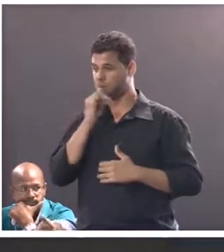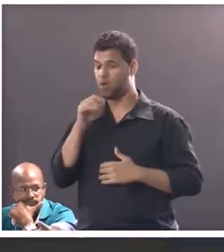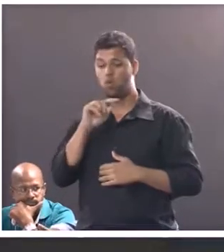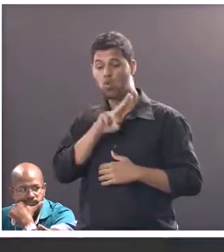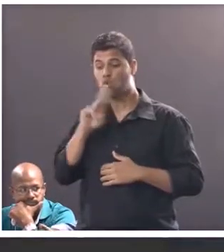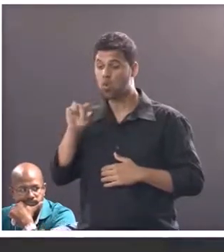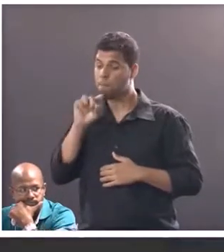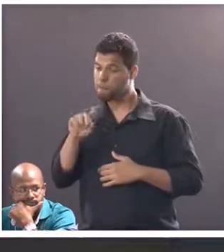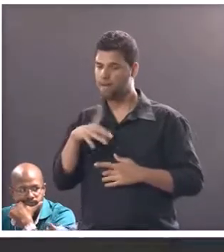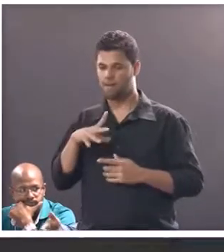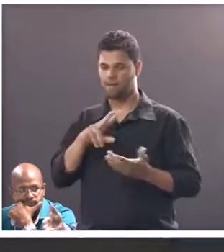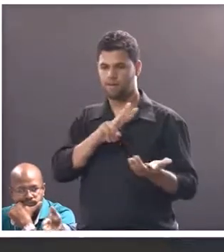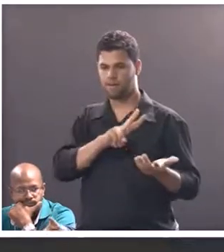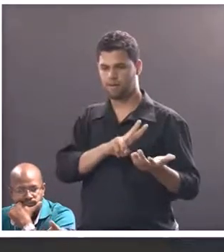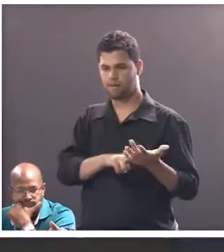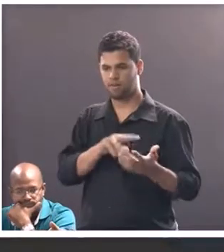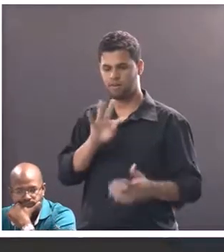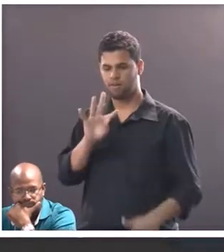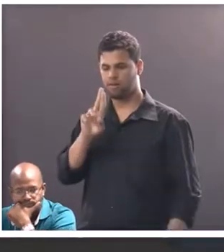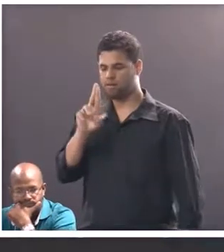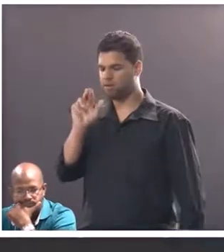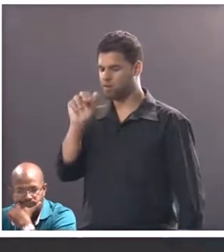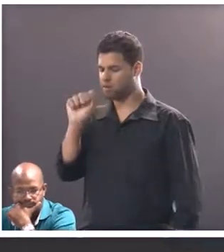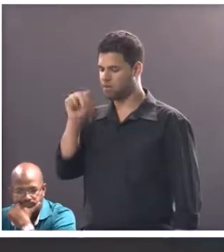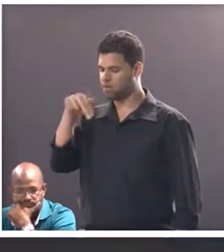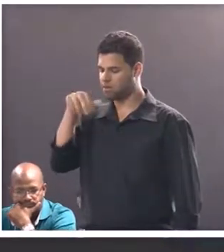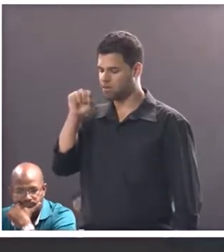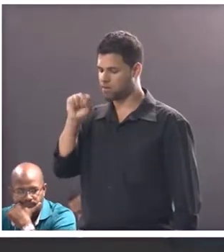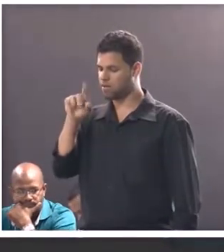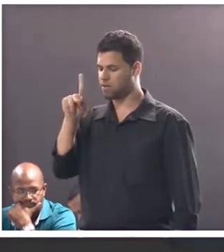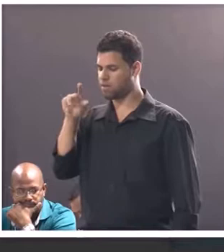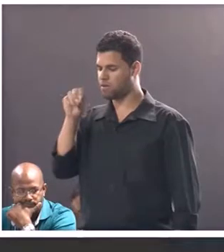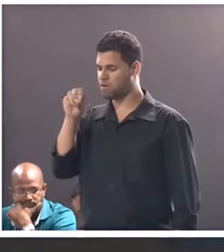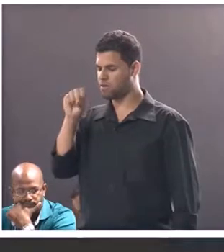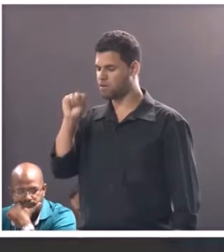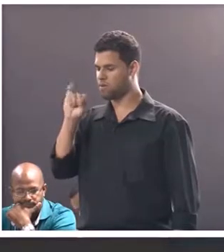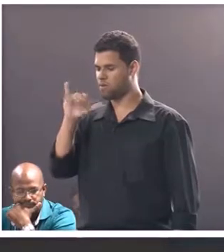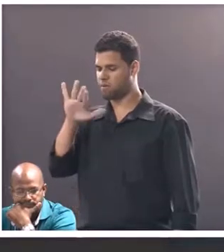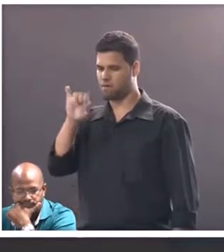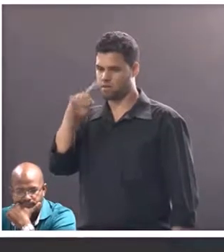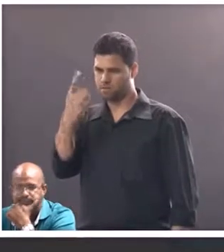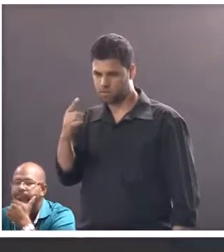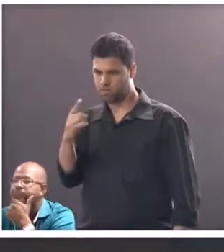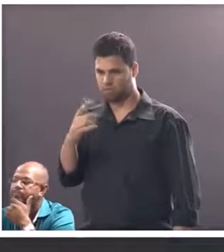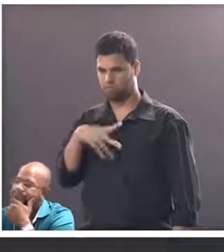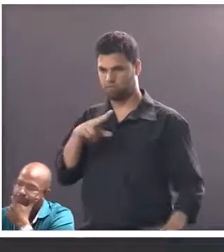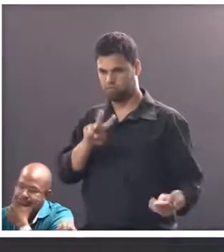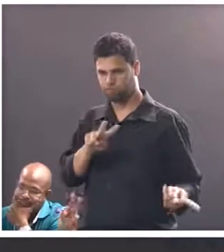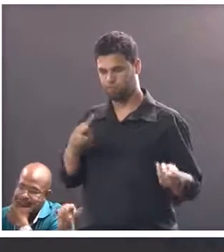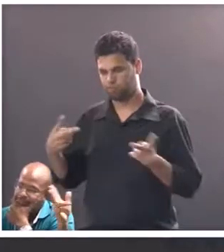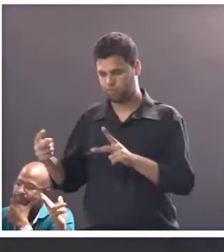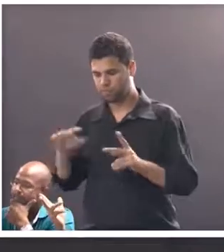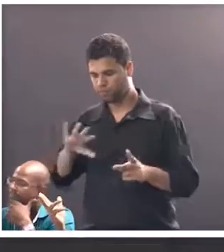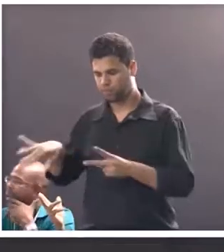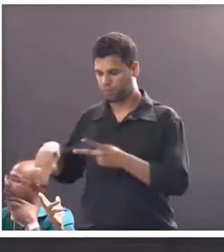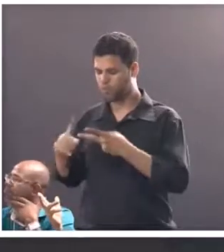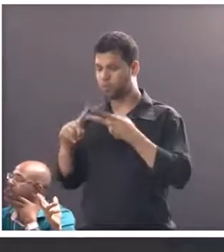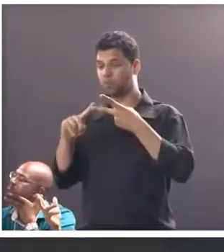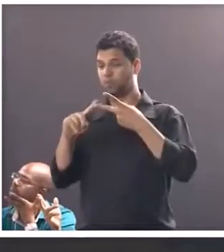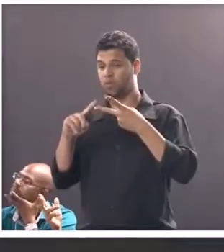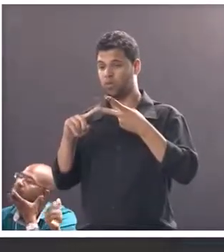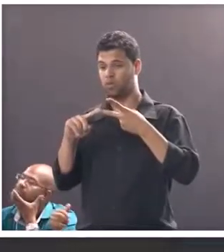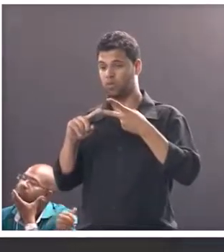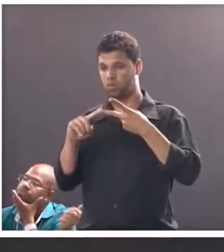procedência é a transposição. Temos a modulação. A modulação é o seguinte: quando a gente pensa sobre um outro ponto de